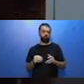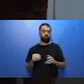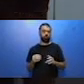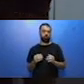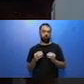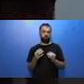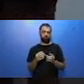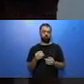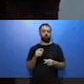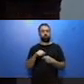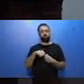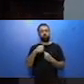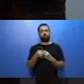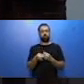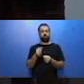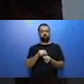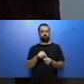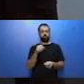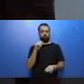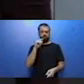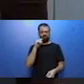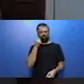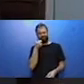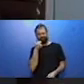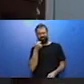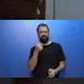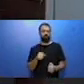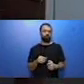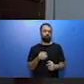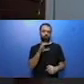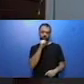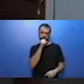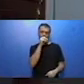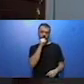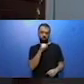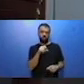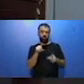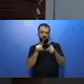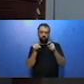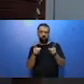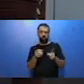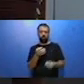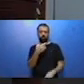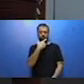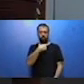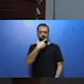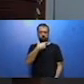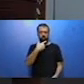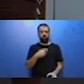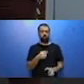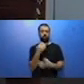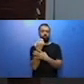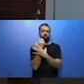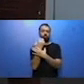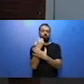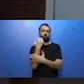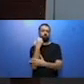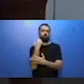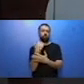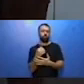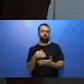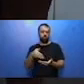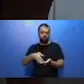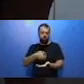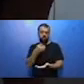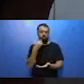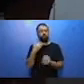manga, a banana, o limão, a laranja, a pera, a maçã, o abacaxi, o abacate,